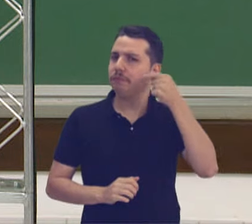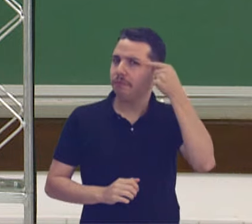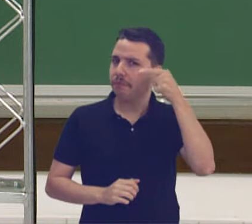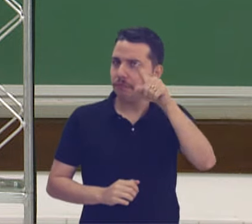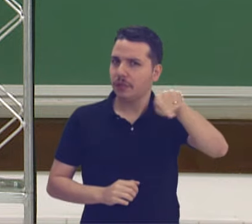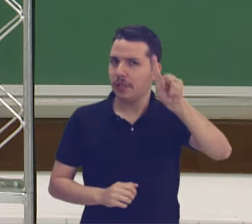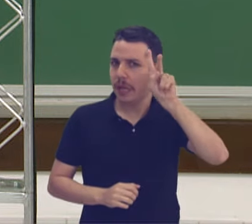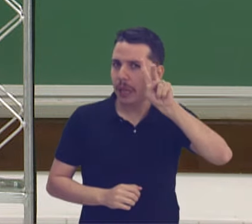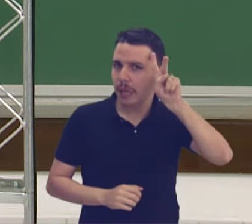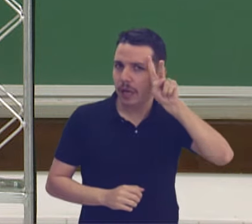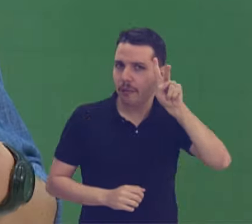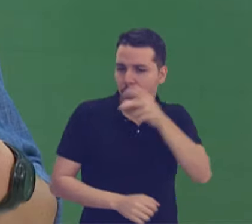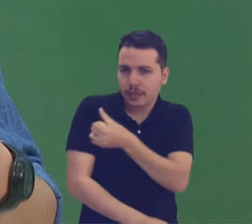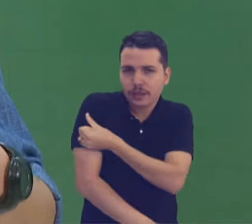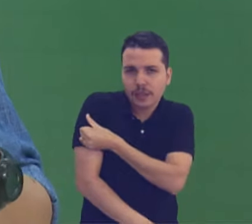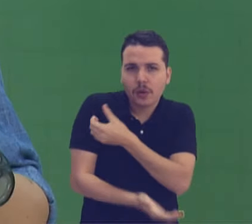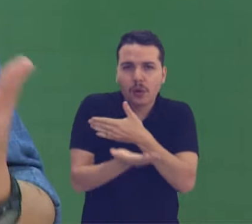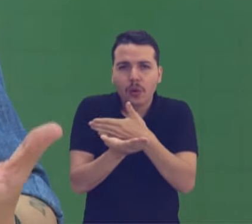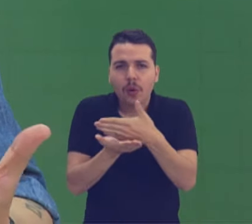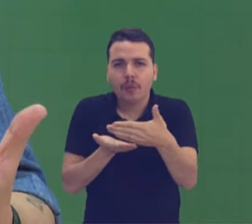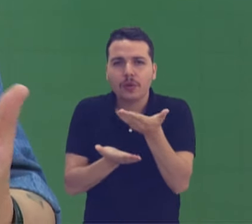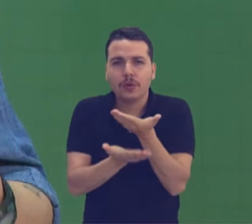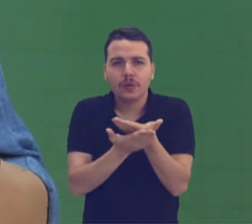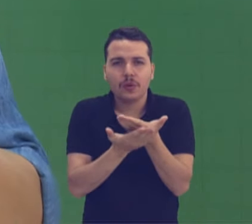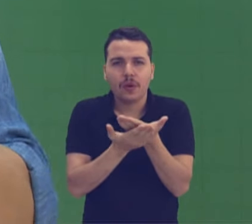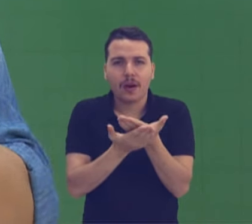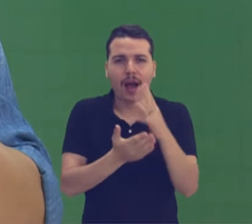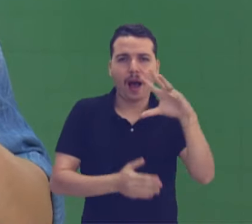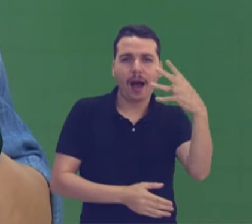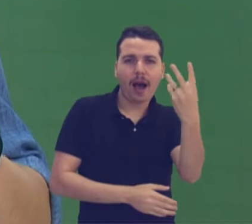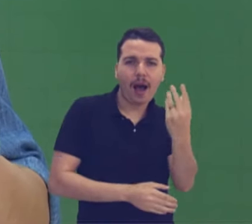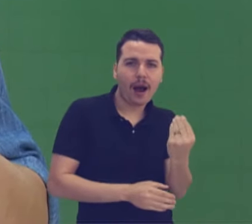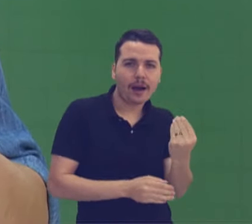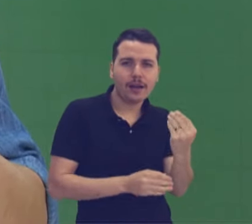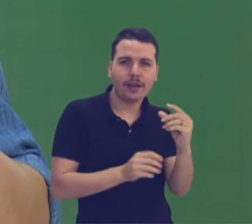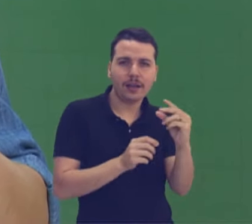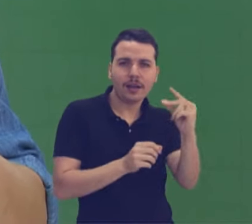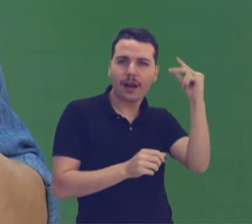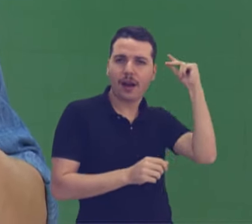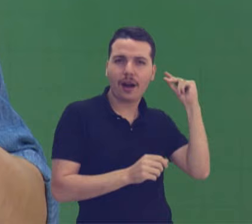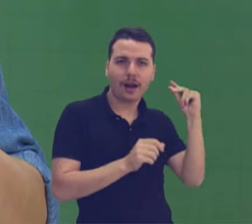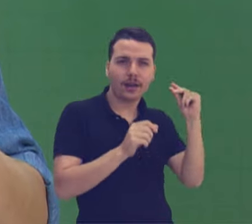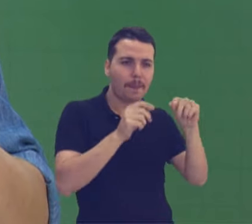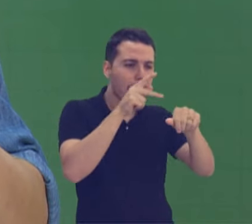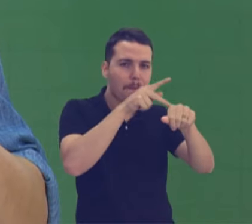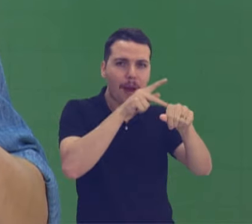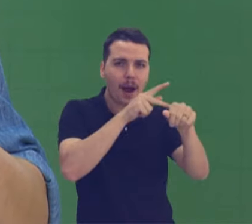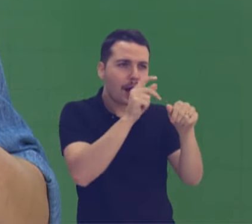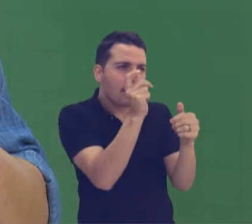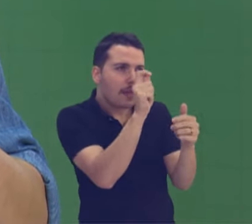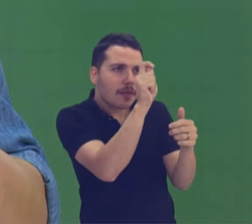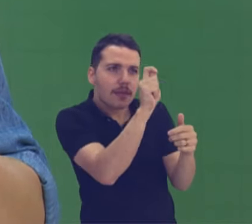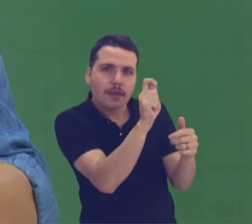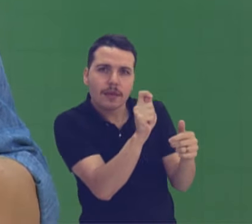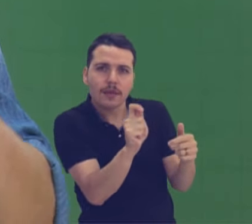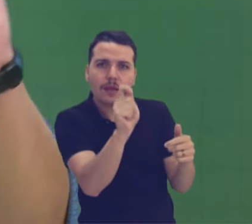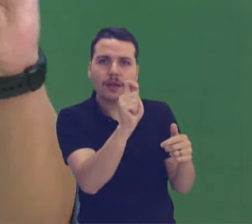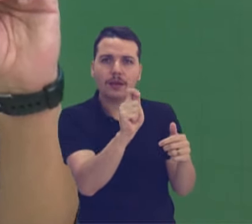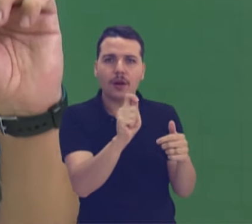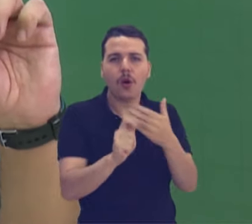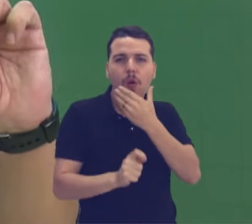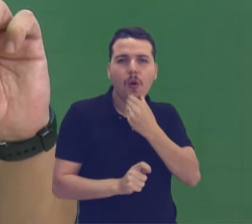vocês começaram a estudar sobre arte rupestre ela trabalha com essa questão do desenho né o homem primitivo